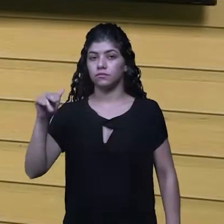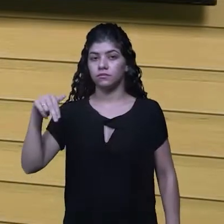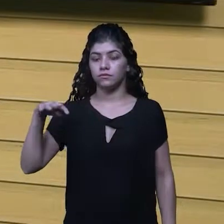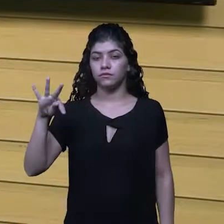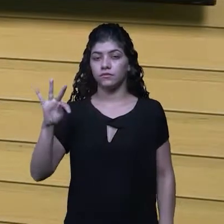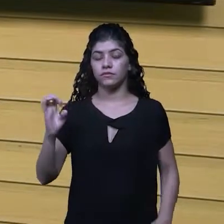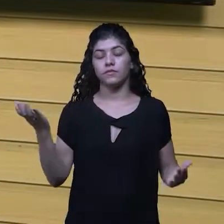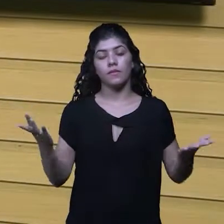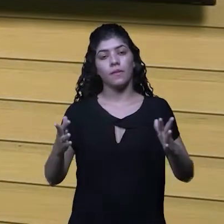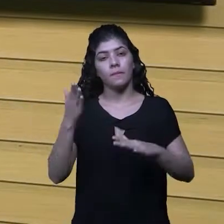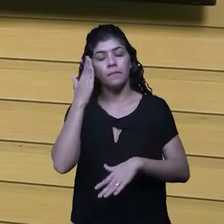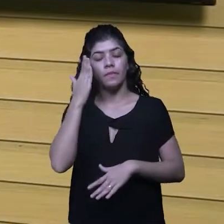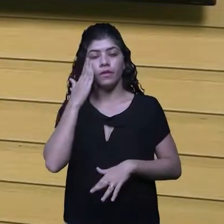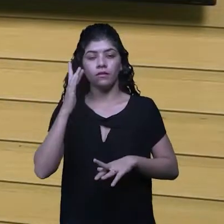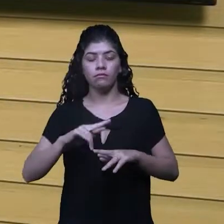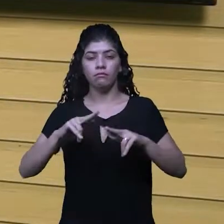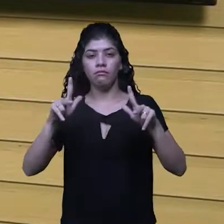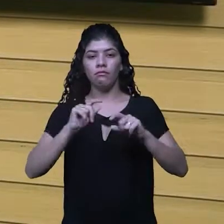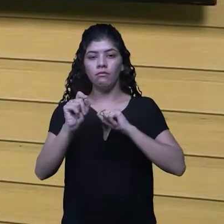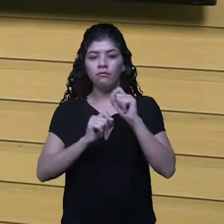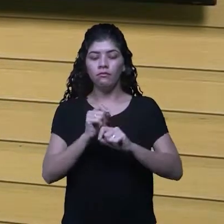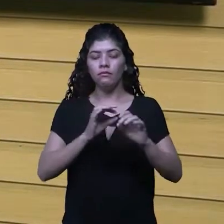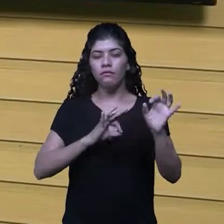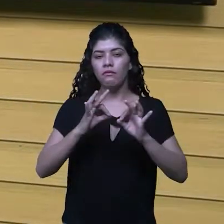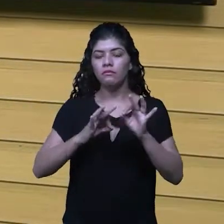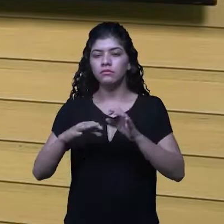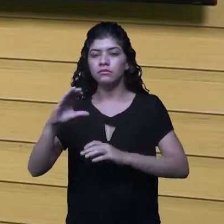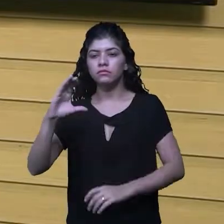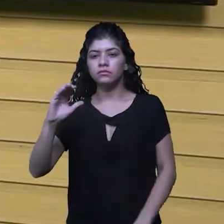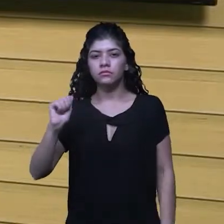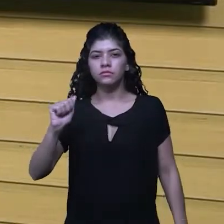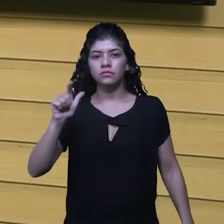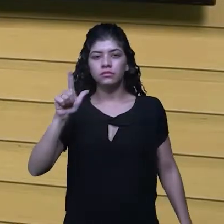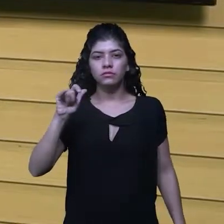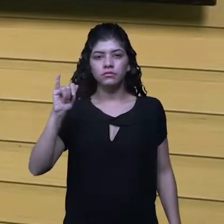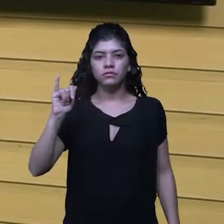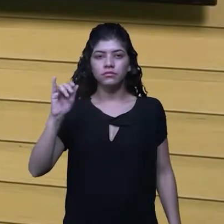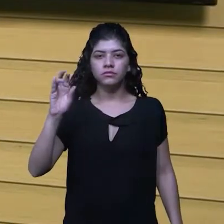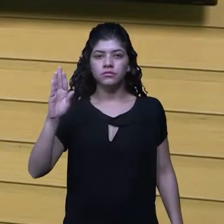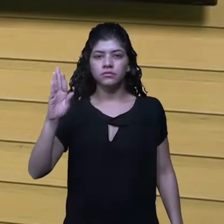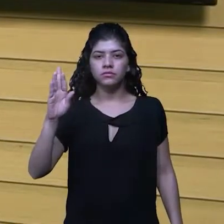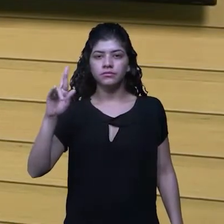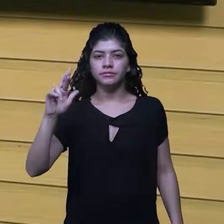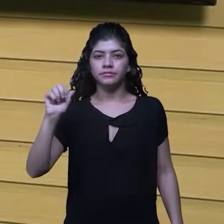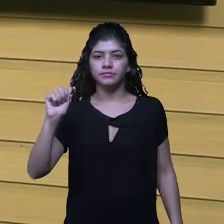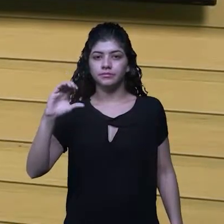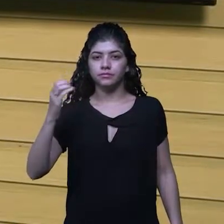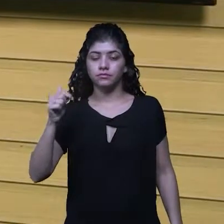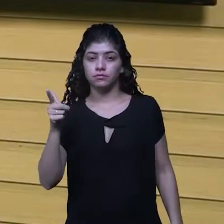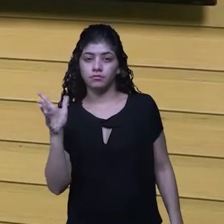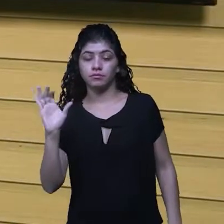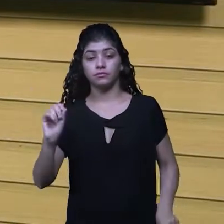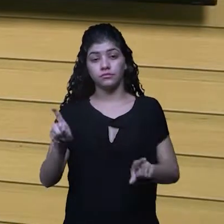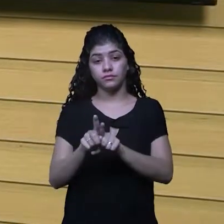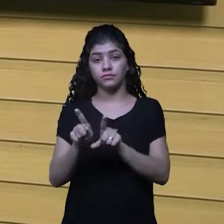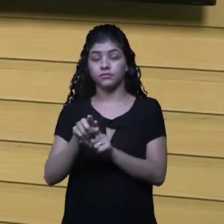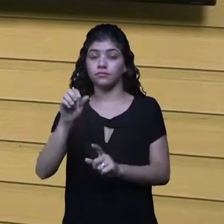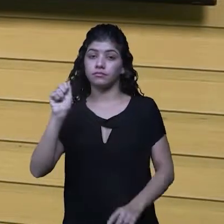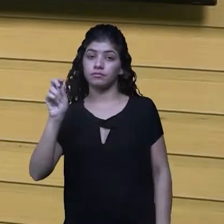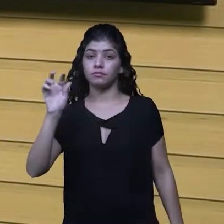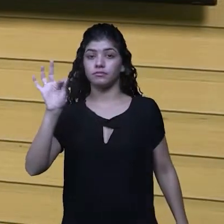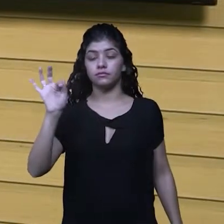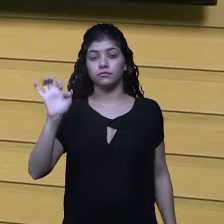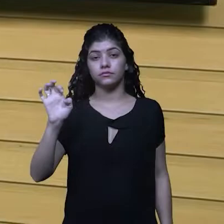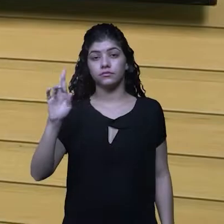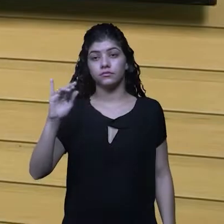as diferenças entre calibração e aferição de um equipamento de medida, de um instrumento de medida.